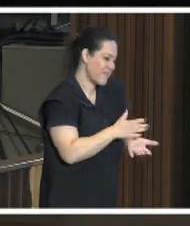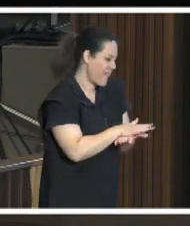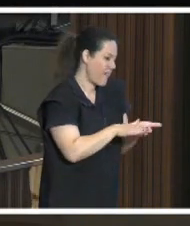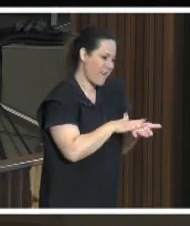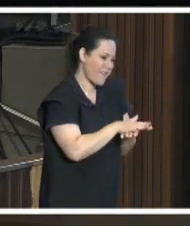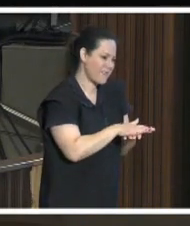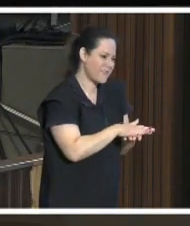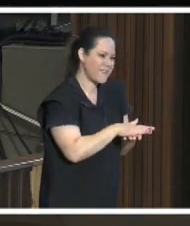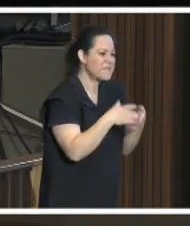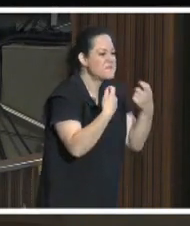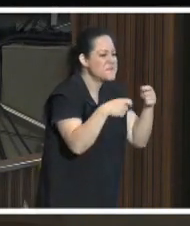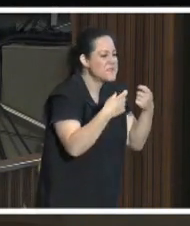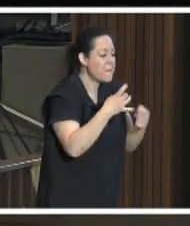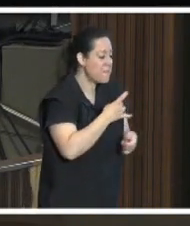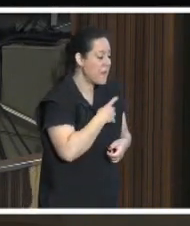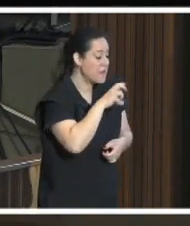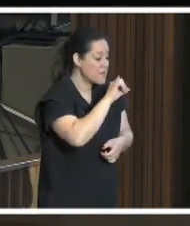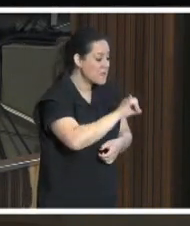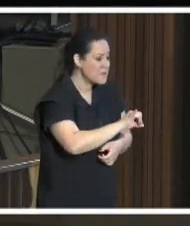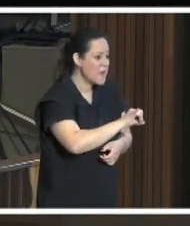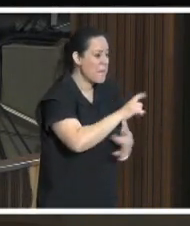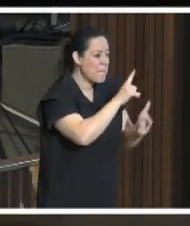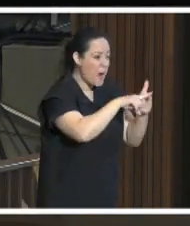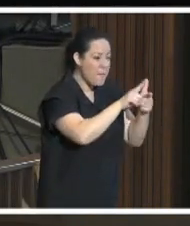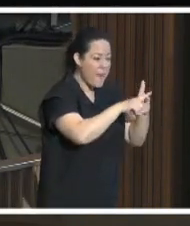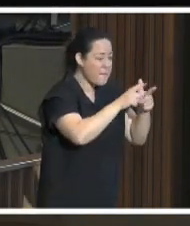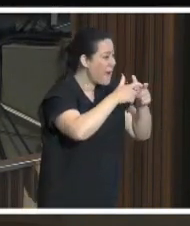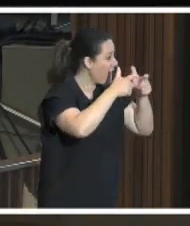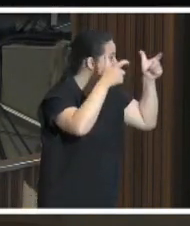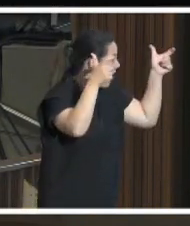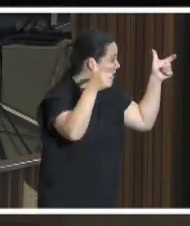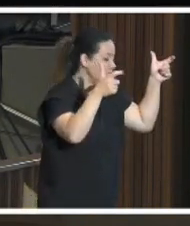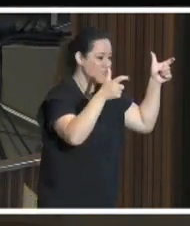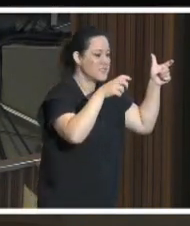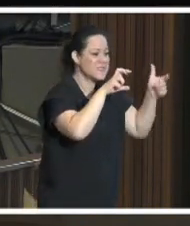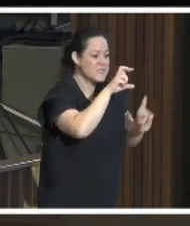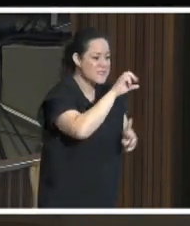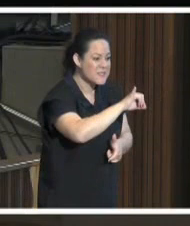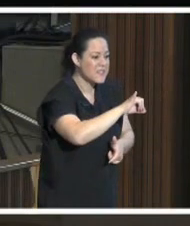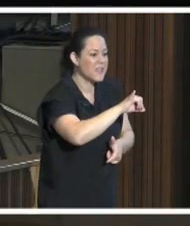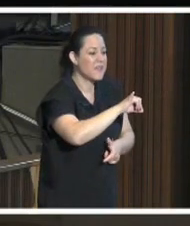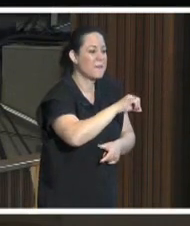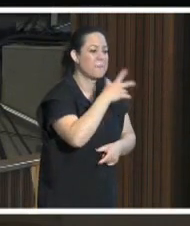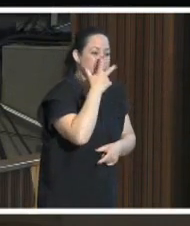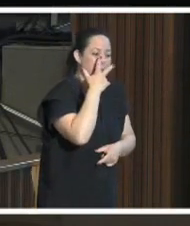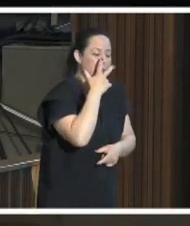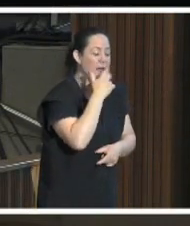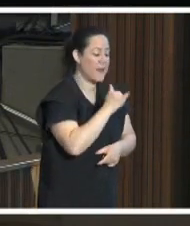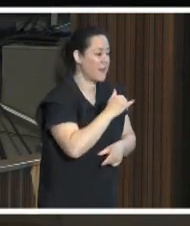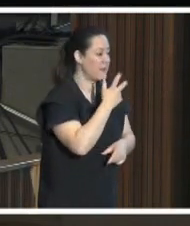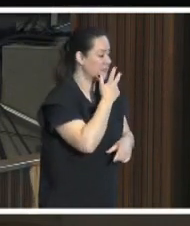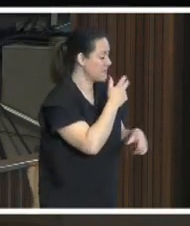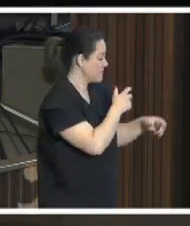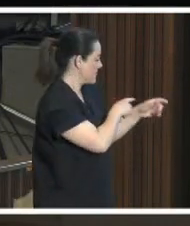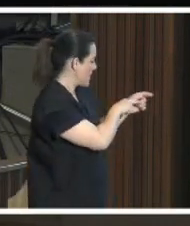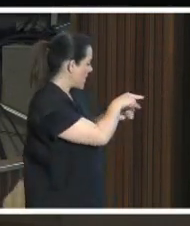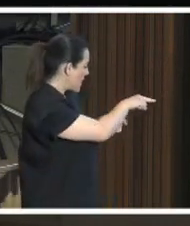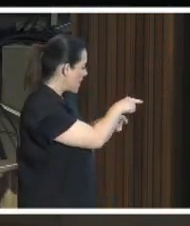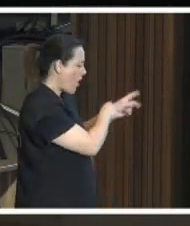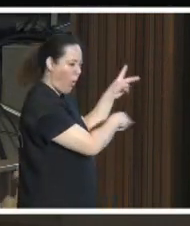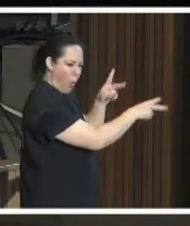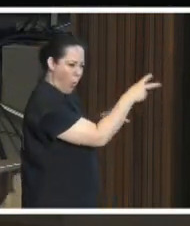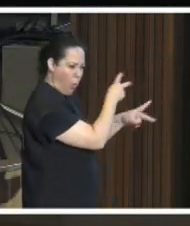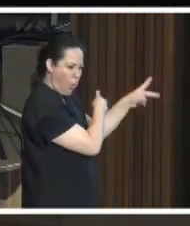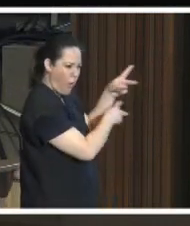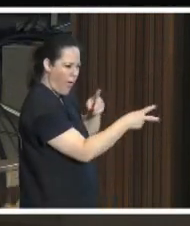Não precisa temer se as ondas são grandes demais, não precisa temer se o tempo parece tarde demais, não